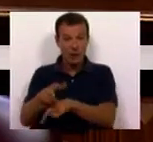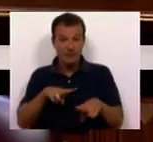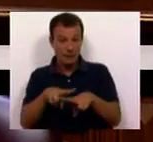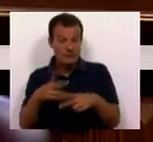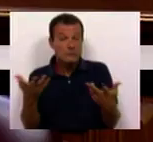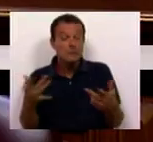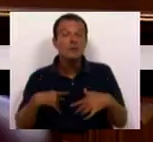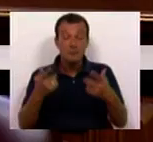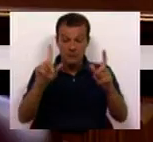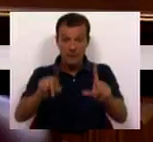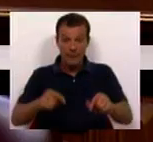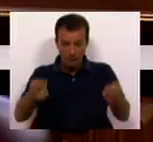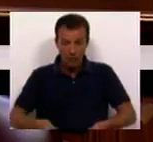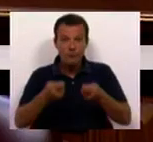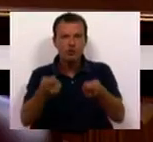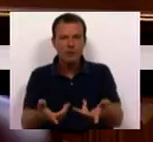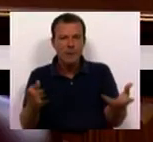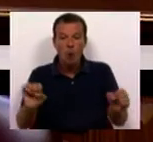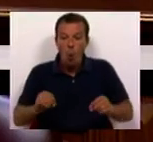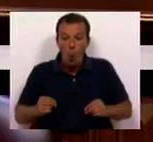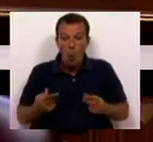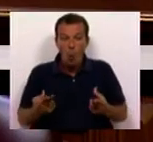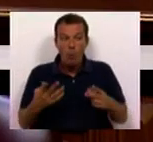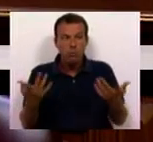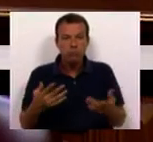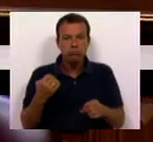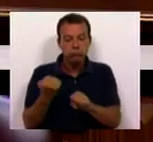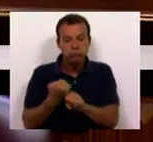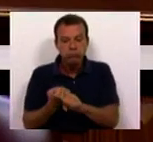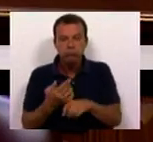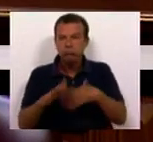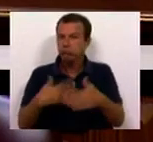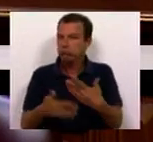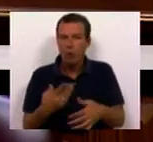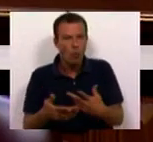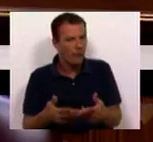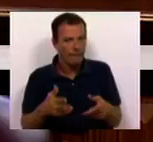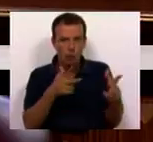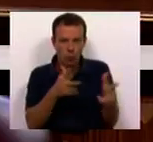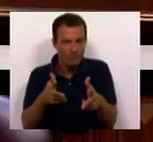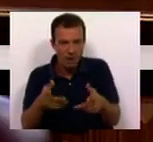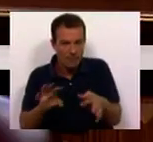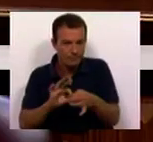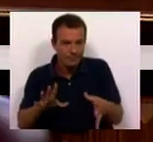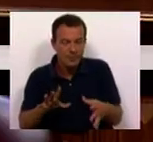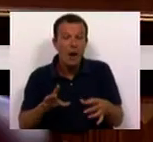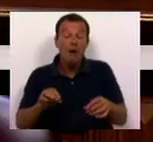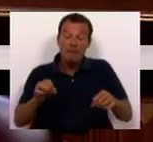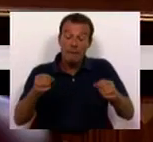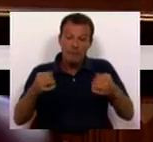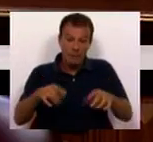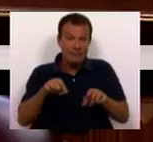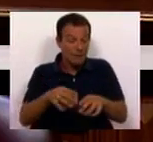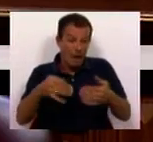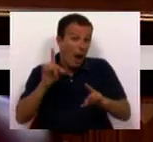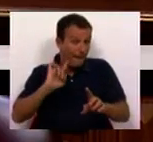o investimento que foi feito ou o não funcionamento relativamente a essa matéria, que é